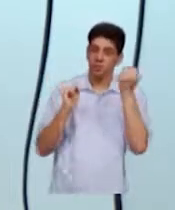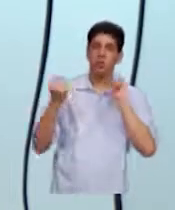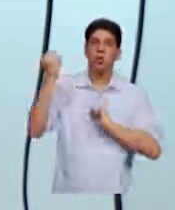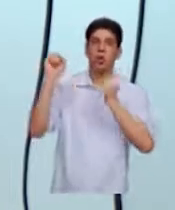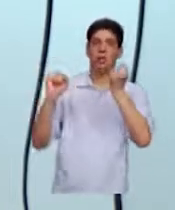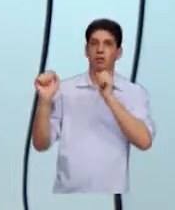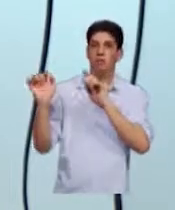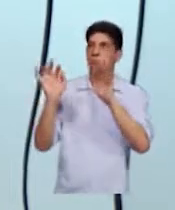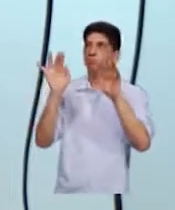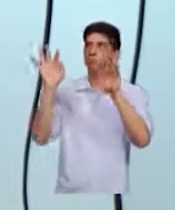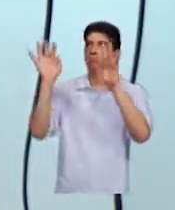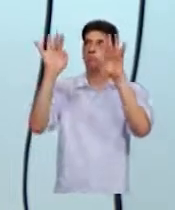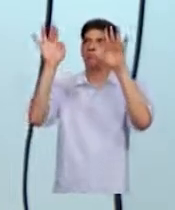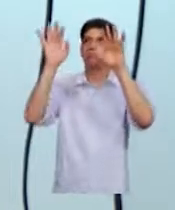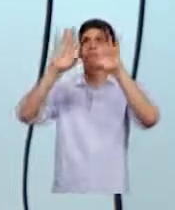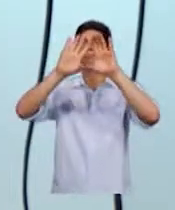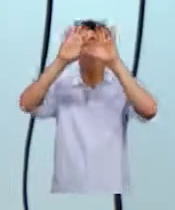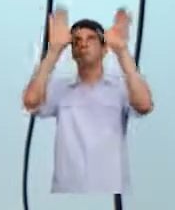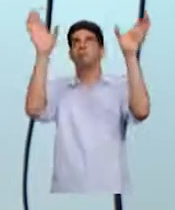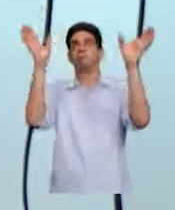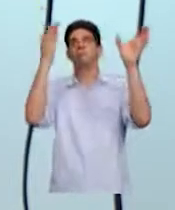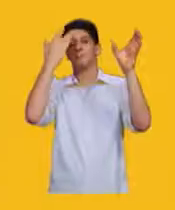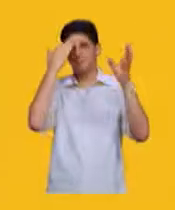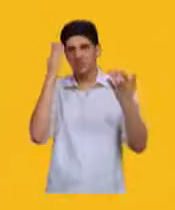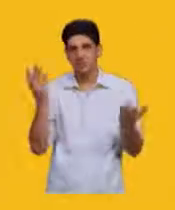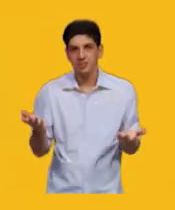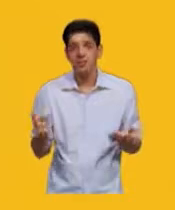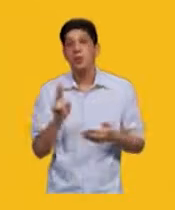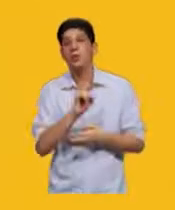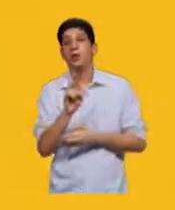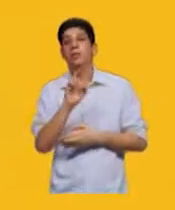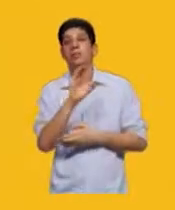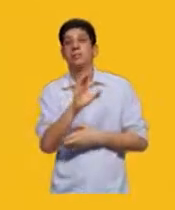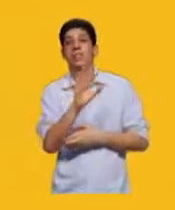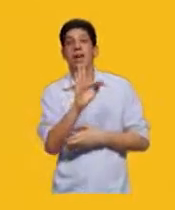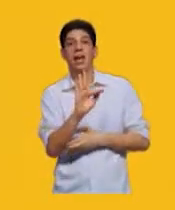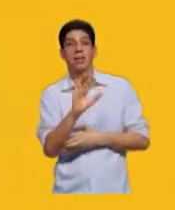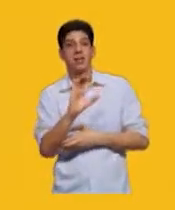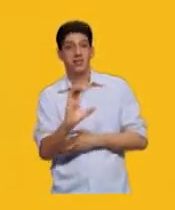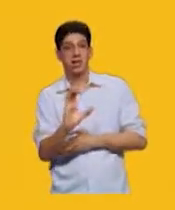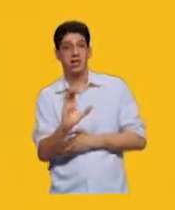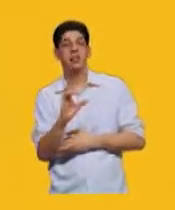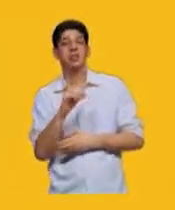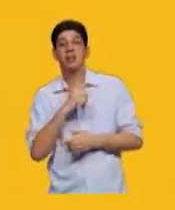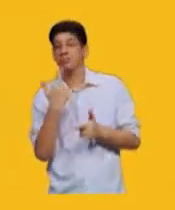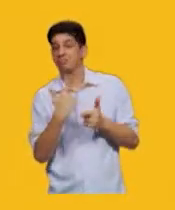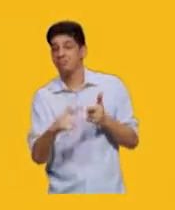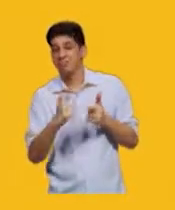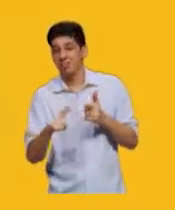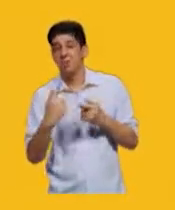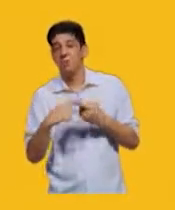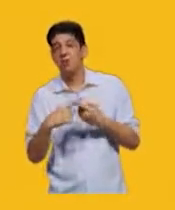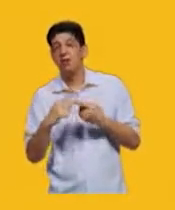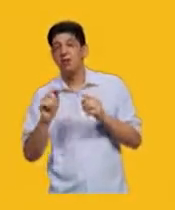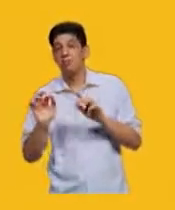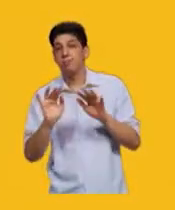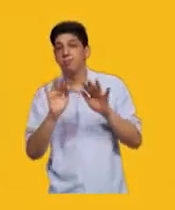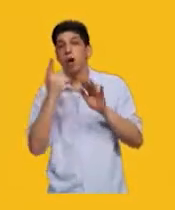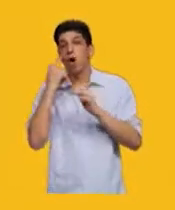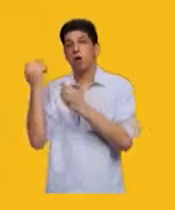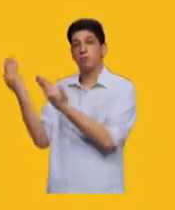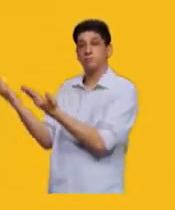esse clorofluorcarbono, que a gente chama de CFC, ele age na camada de ozônio,